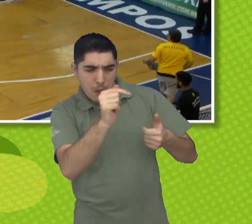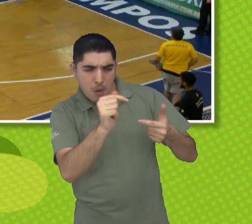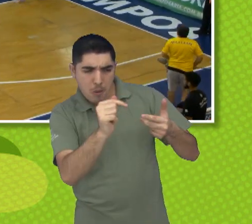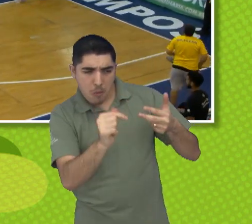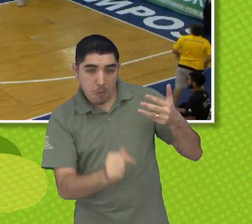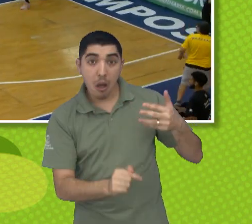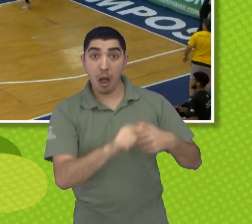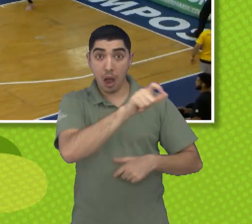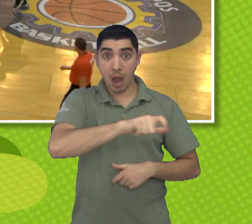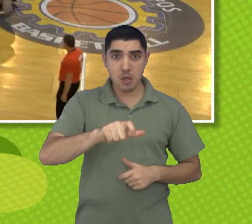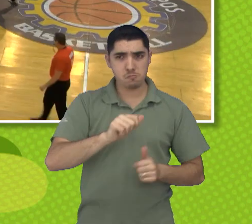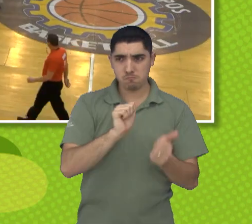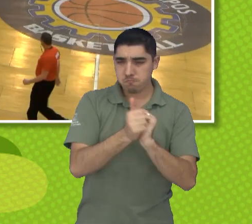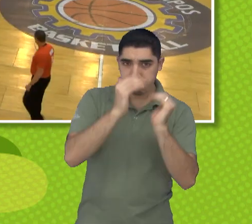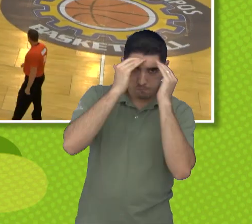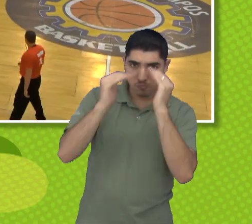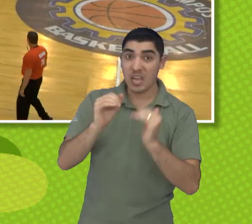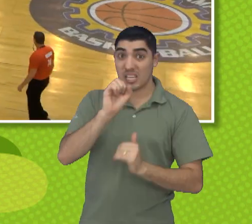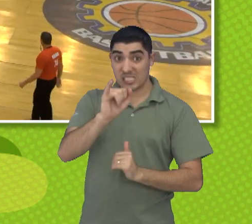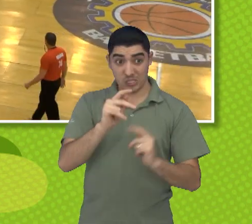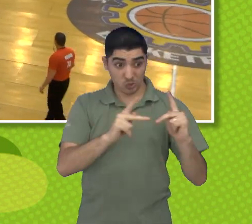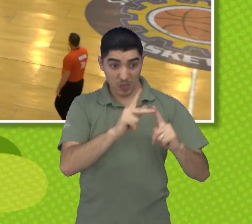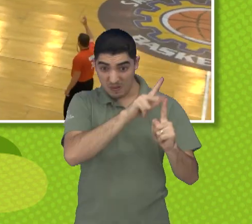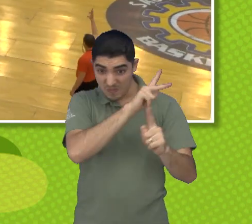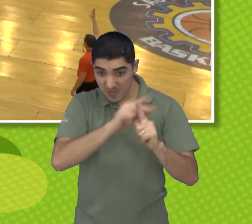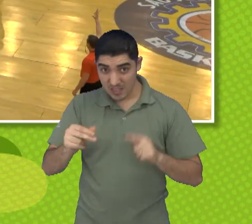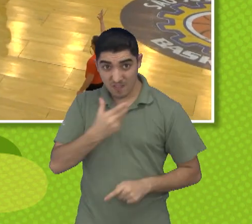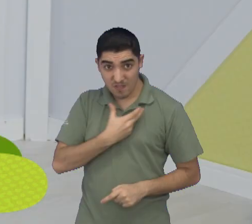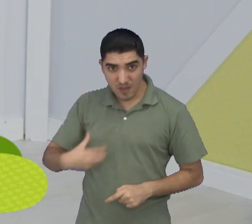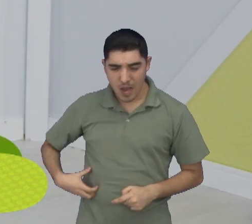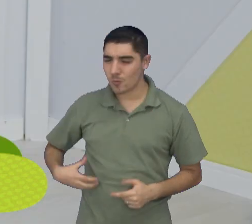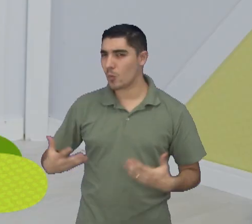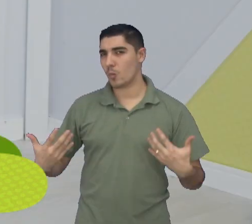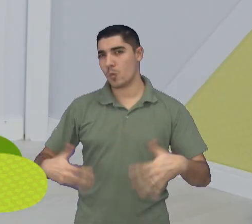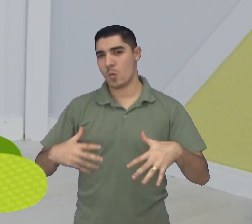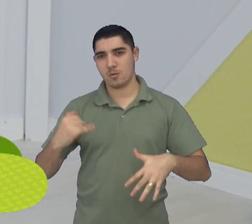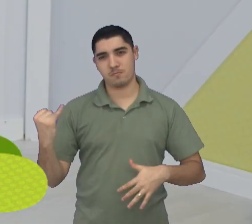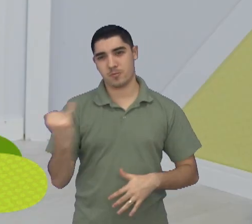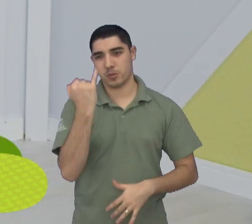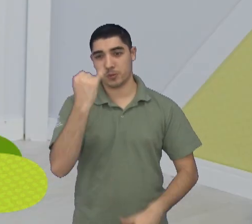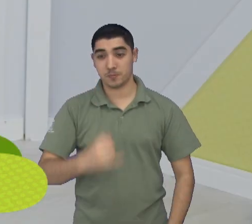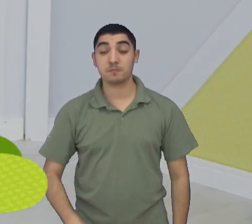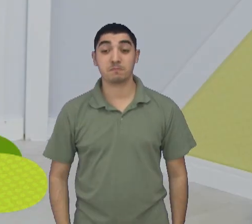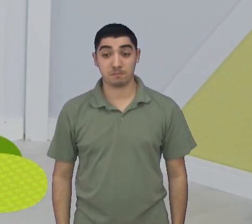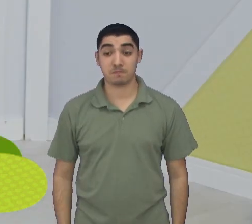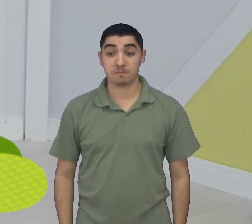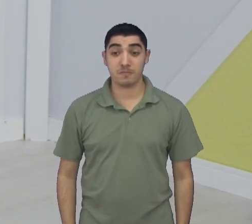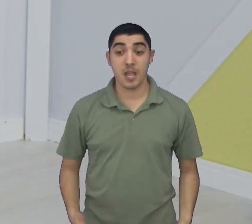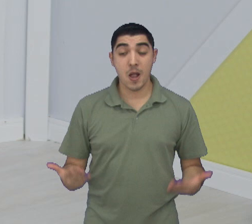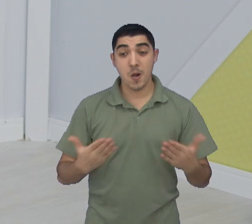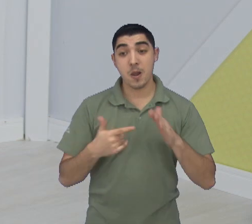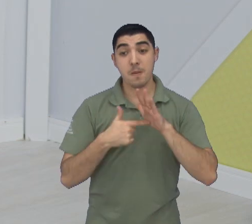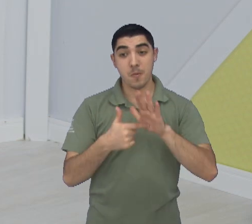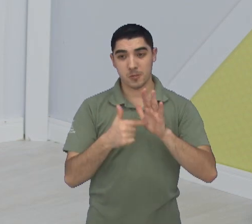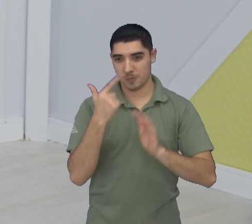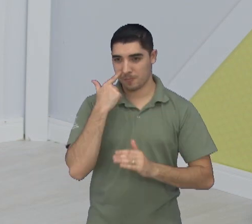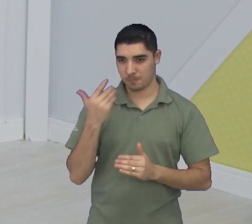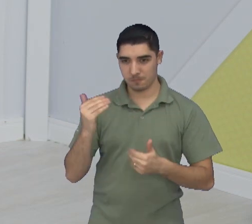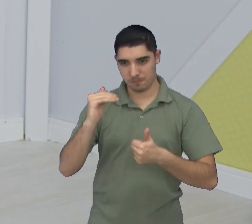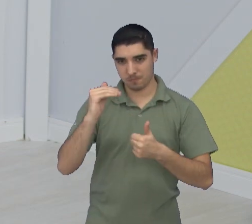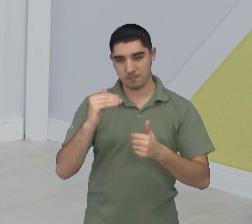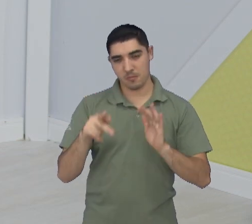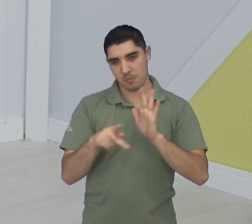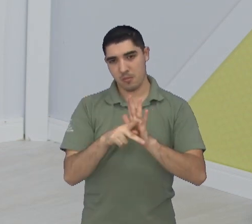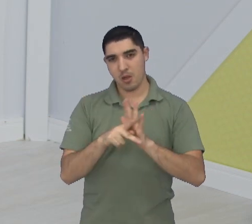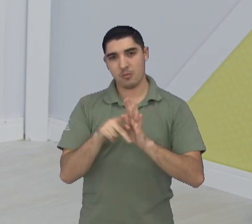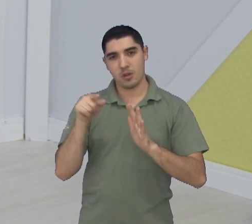aí em cima dos cariocas, sem dúvidas nenhuma, vai ser importantíssimo para a sequência do NBB. A gente vai mostrar aqui a tabelinha